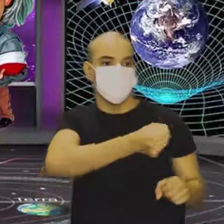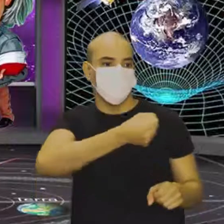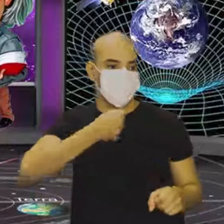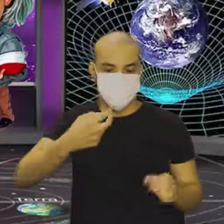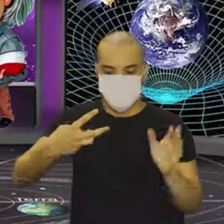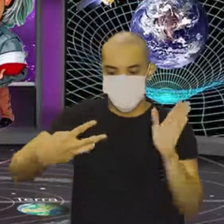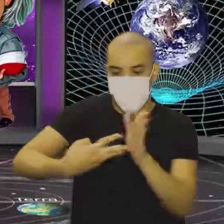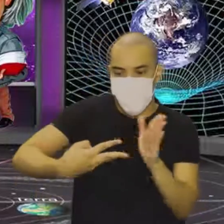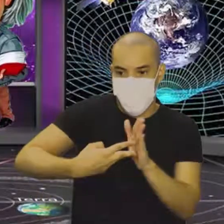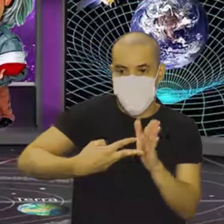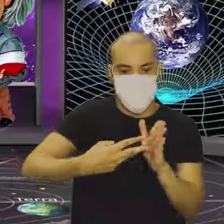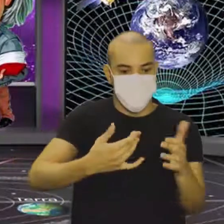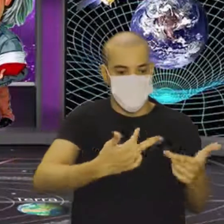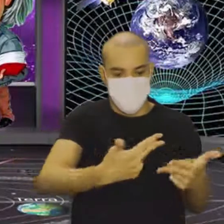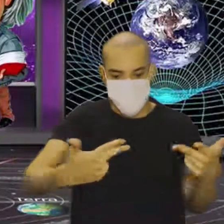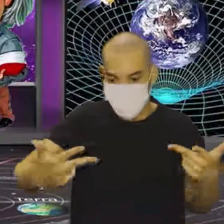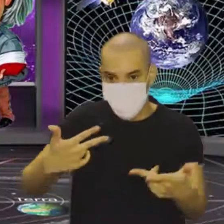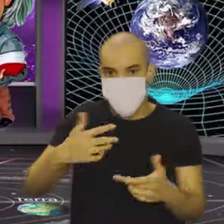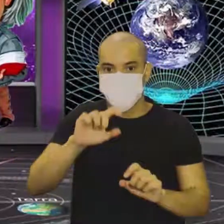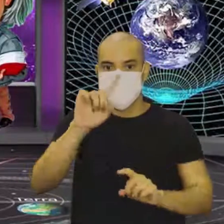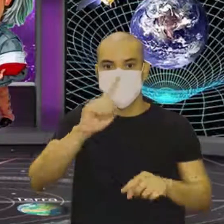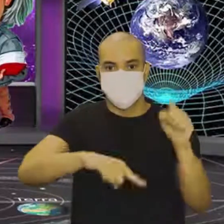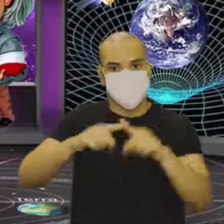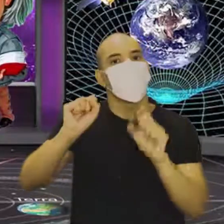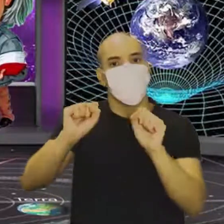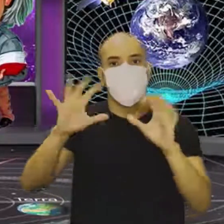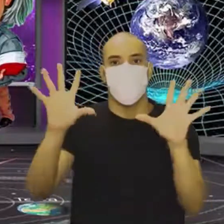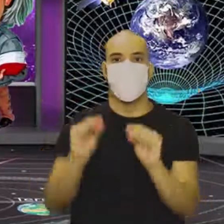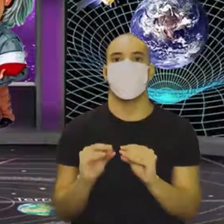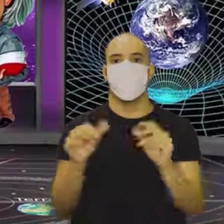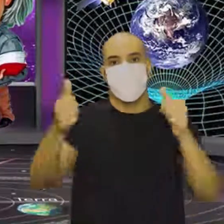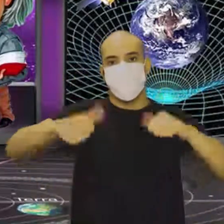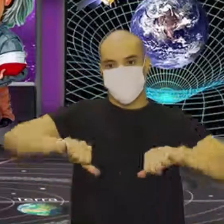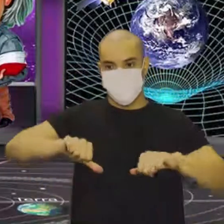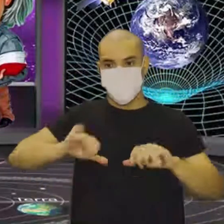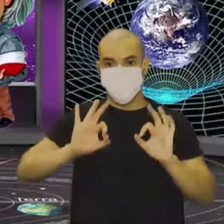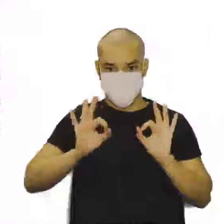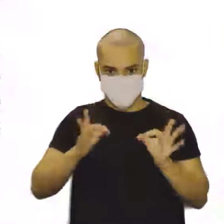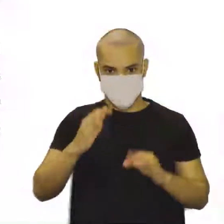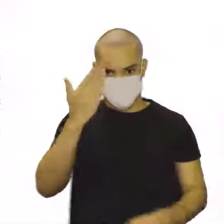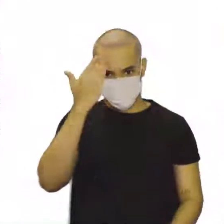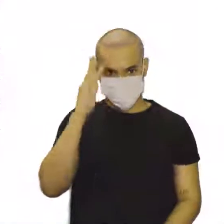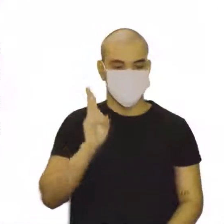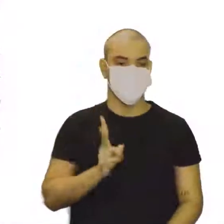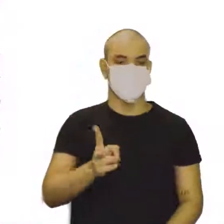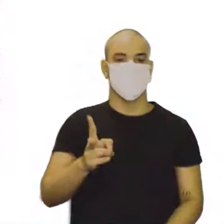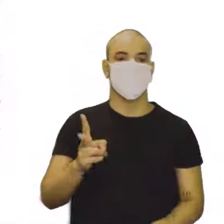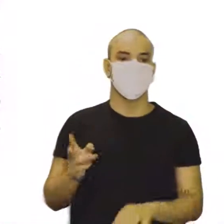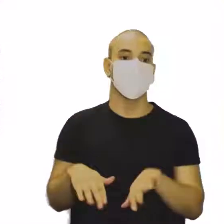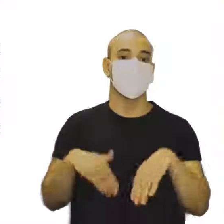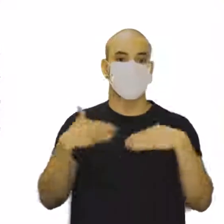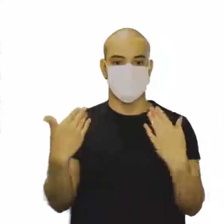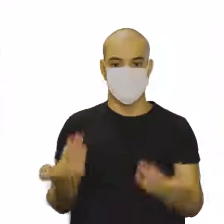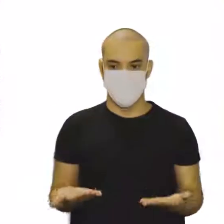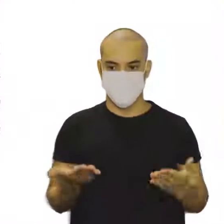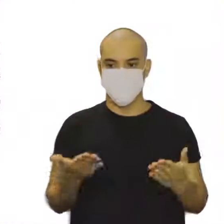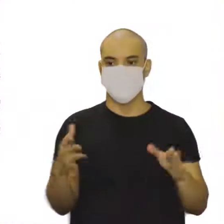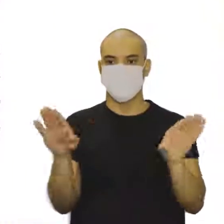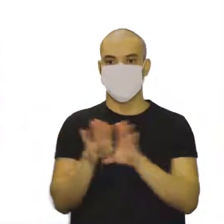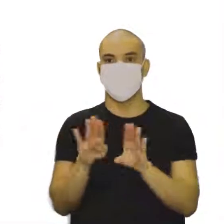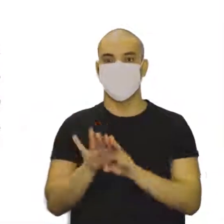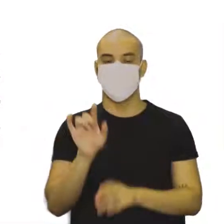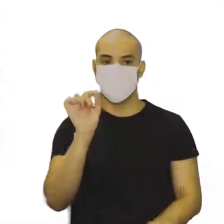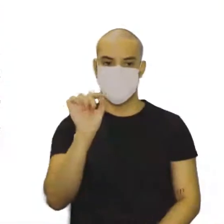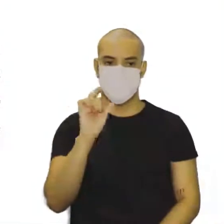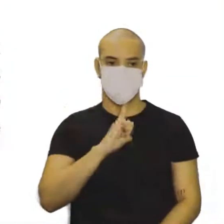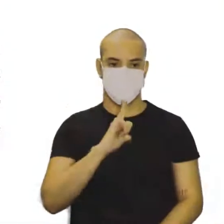tomada, ou aquilo que está perto, que está ligado, certo? Entendido isso? Vamos continuar, olha só. Então, pessoal, aqui